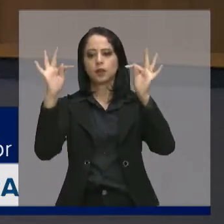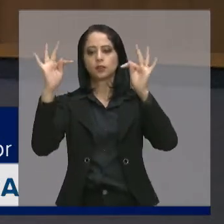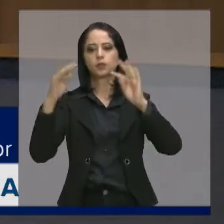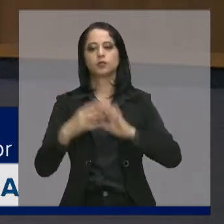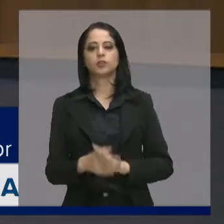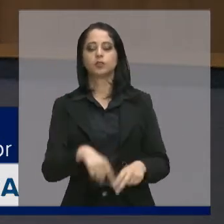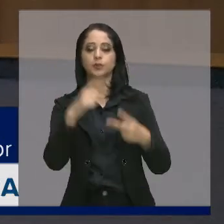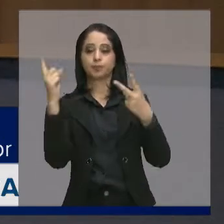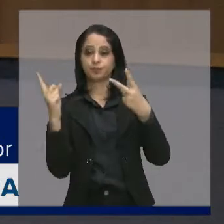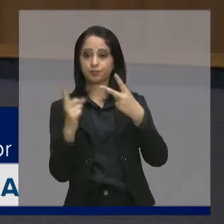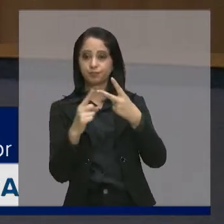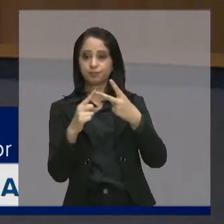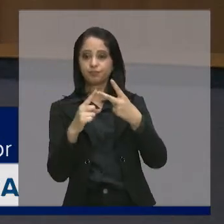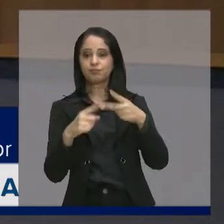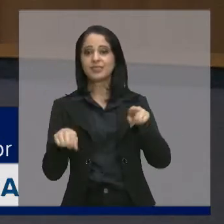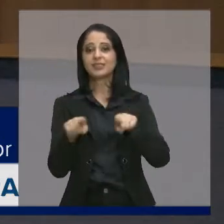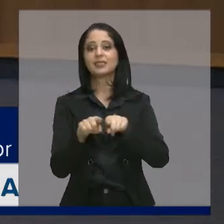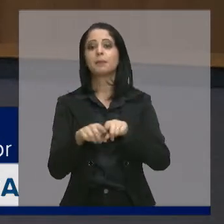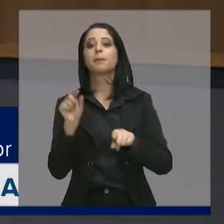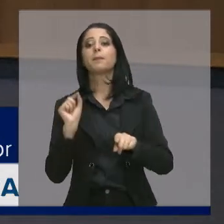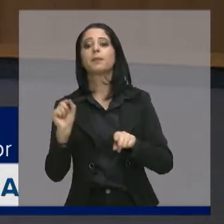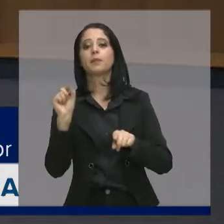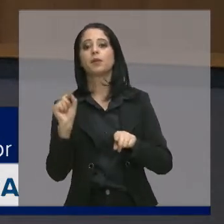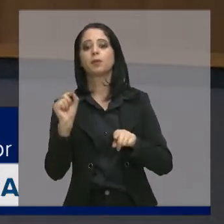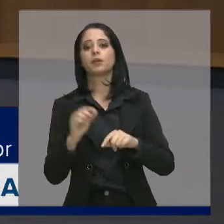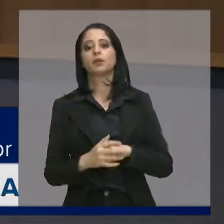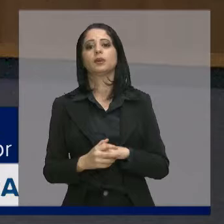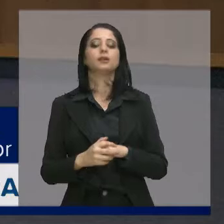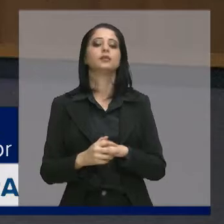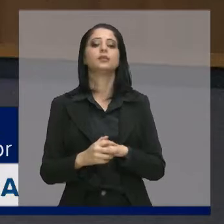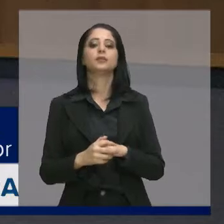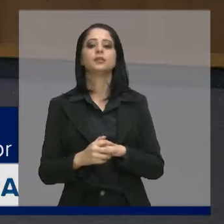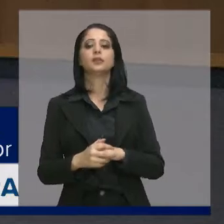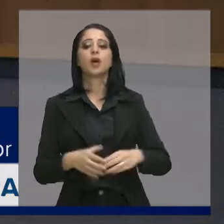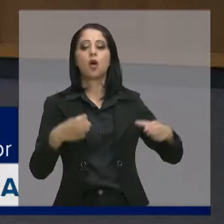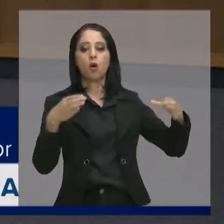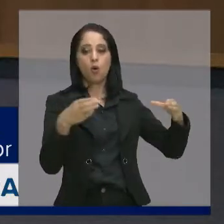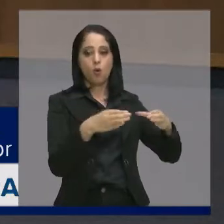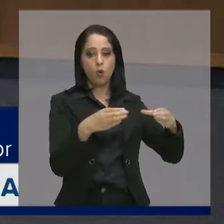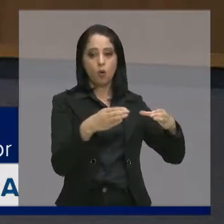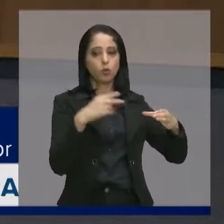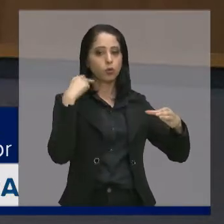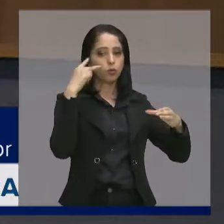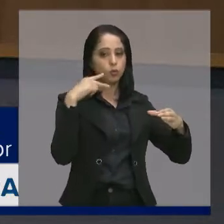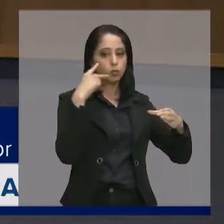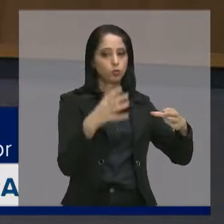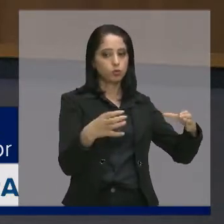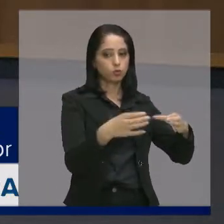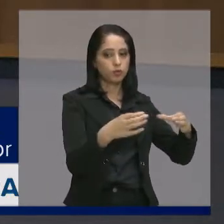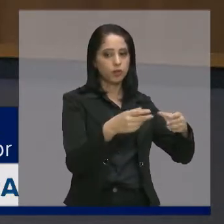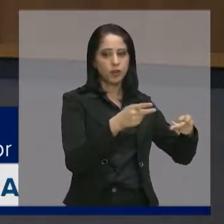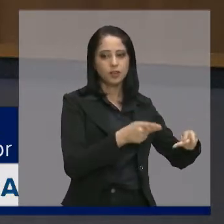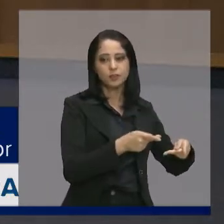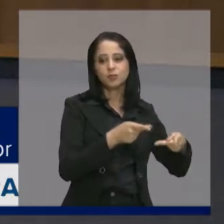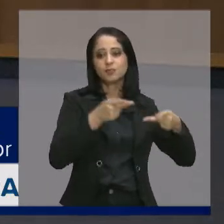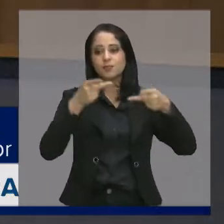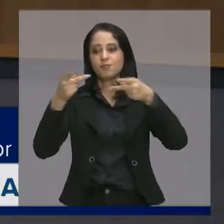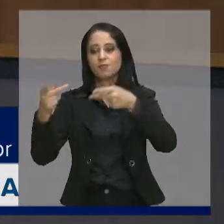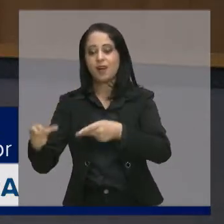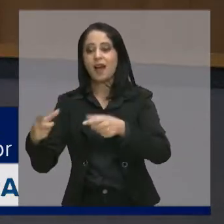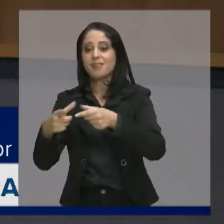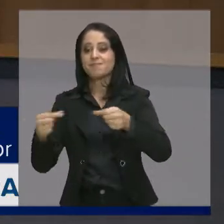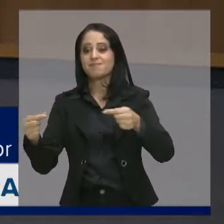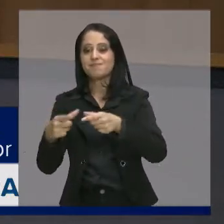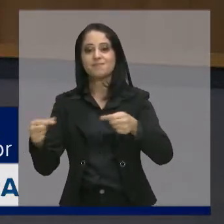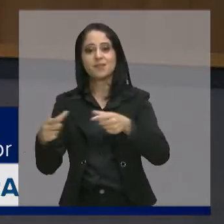E depois também que vá uma comissão aí um pouco menor, que vá a Brasília, e que